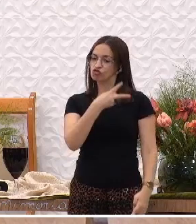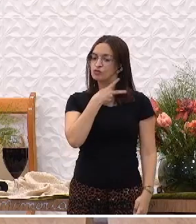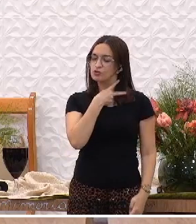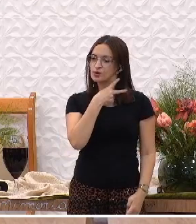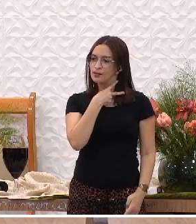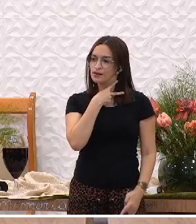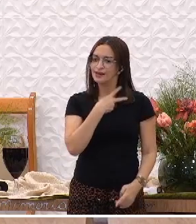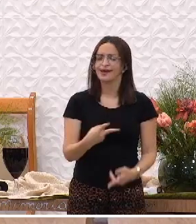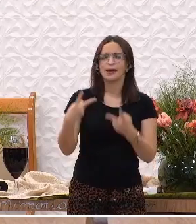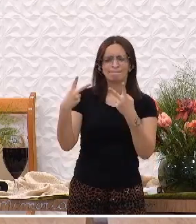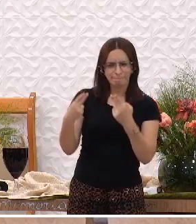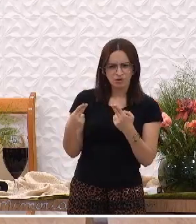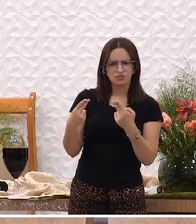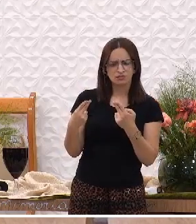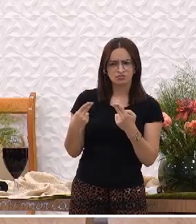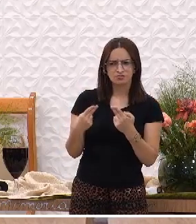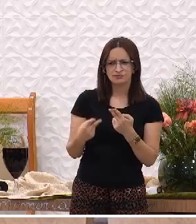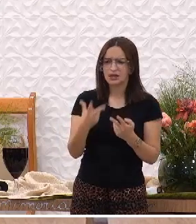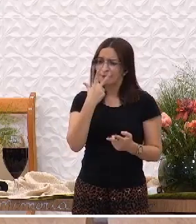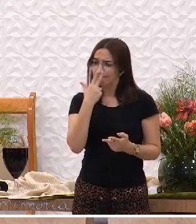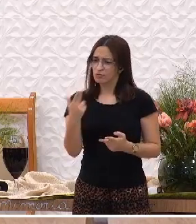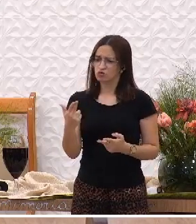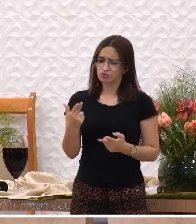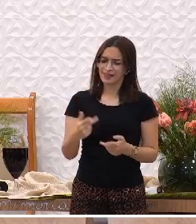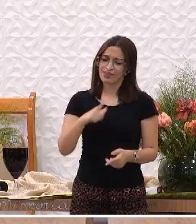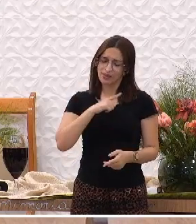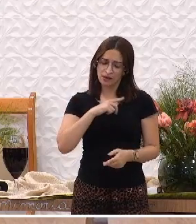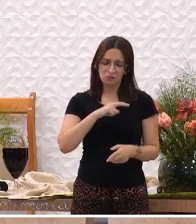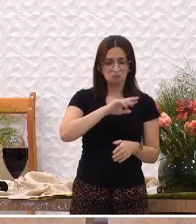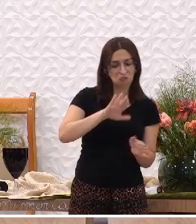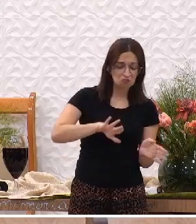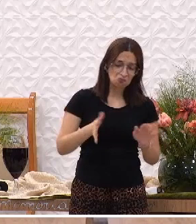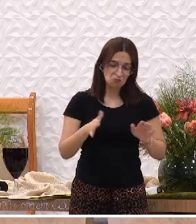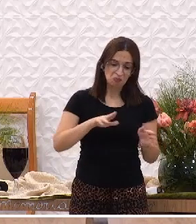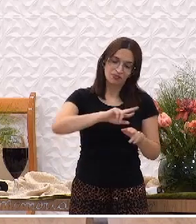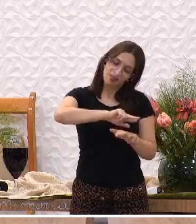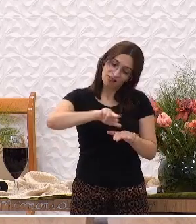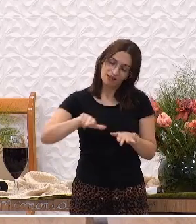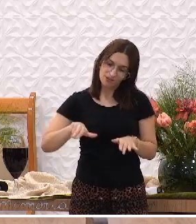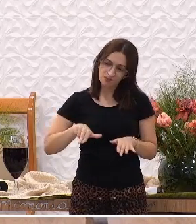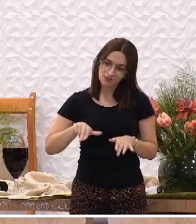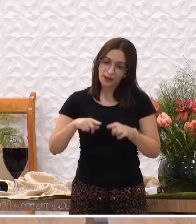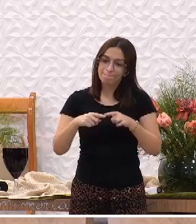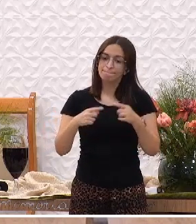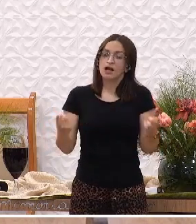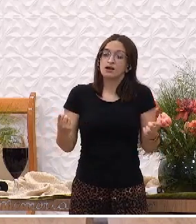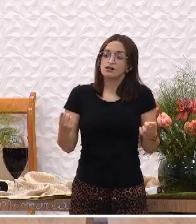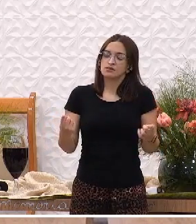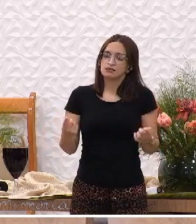igrejas presbiterianas diferentes, você vai ver algumas diferenças, mas a estrutura geral do culto é bem parecida. E aqui na